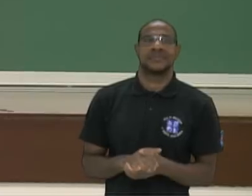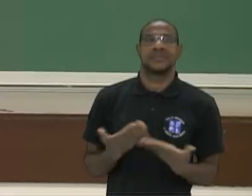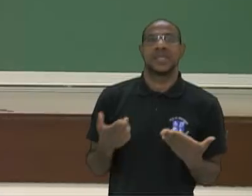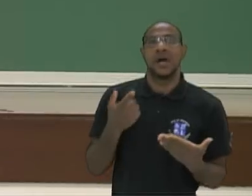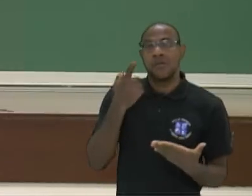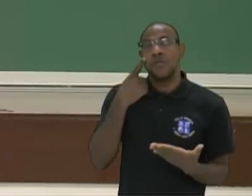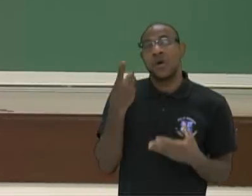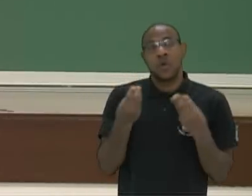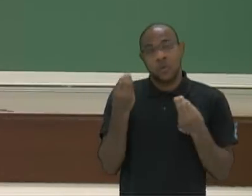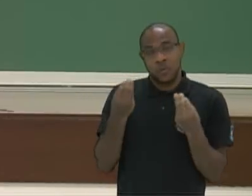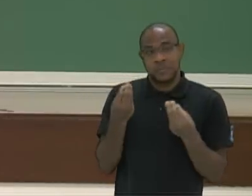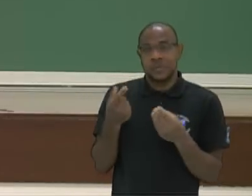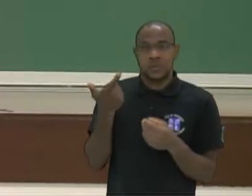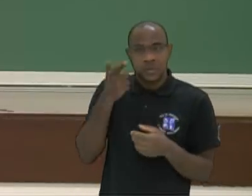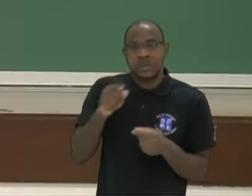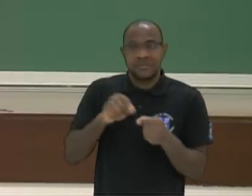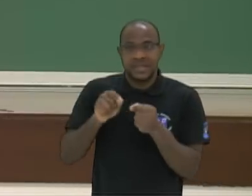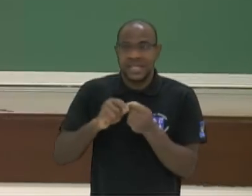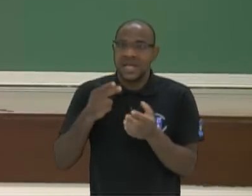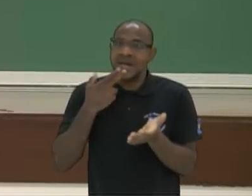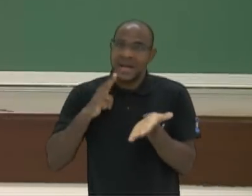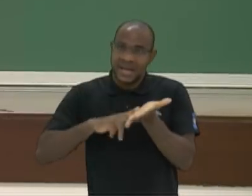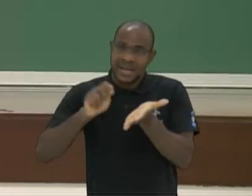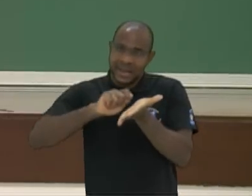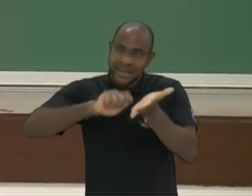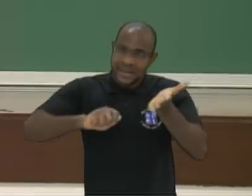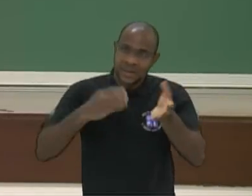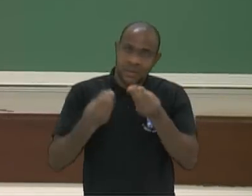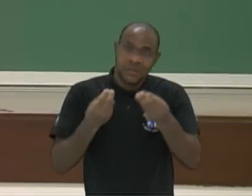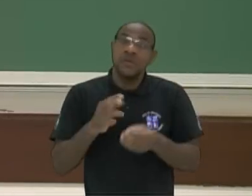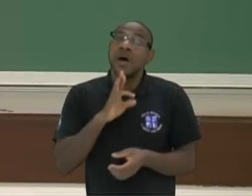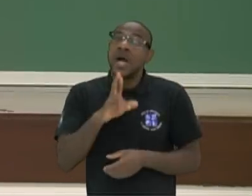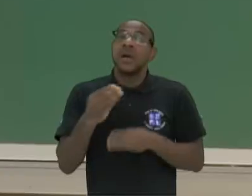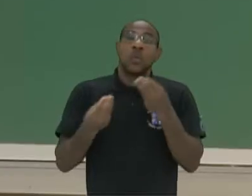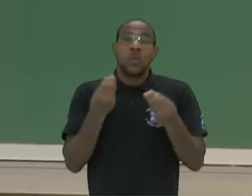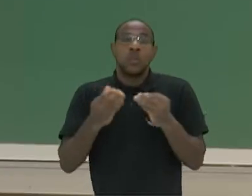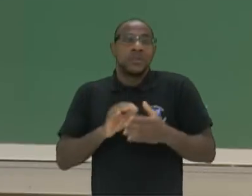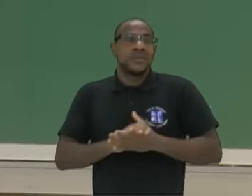Vamos ver como é que ficou, você conseguiu fazer? Vamos lá, vamos ver a tua resposta.